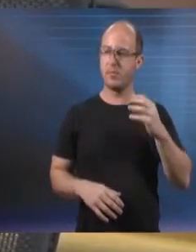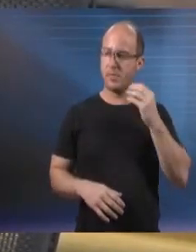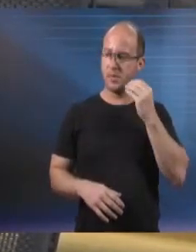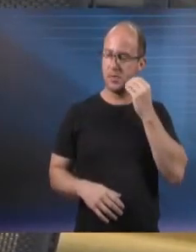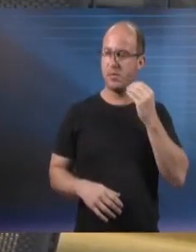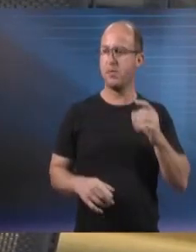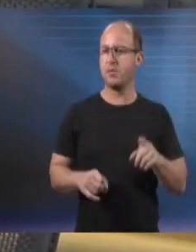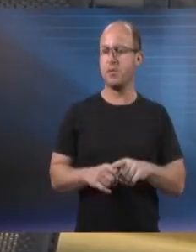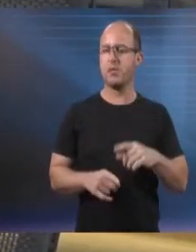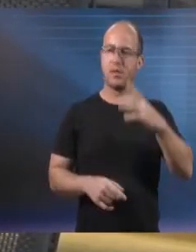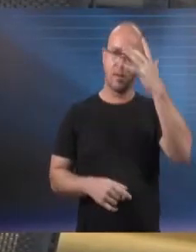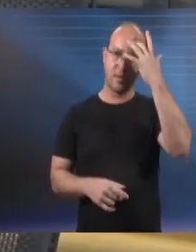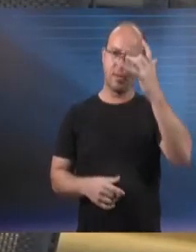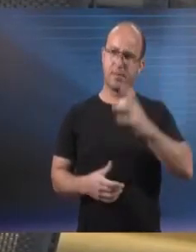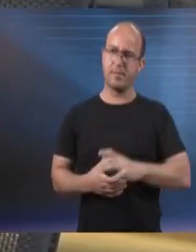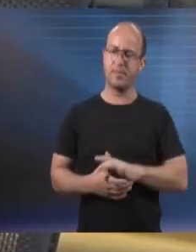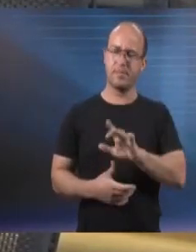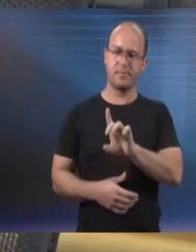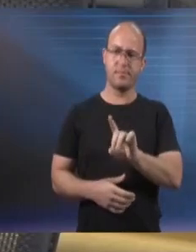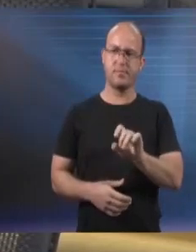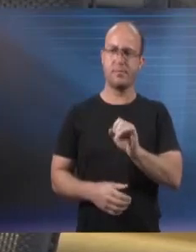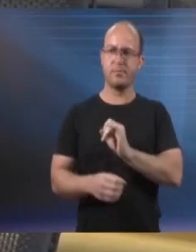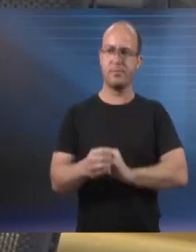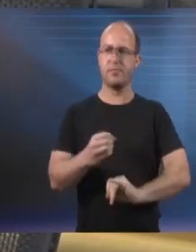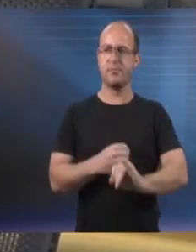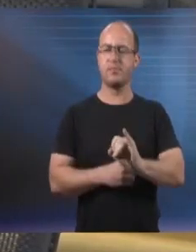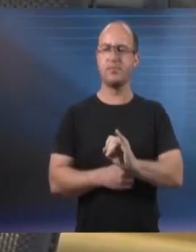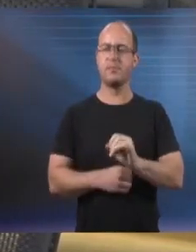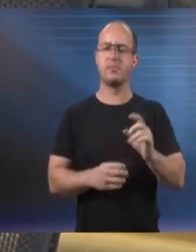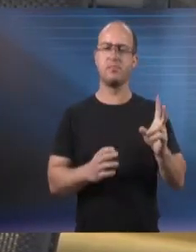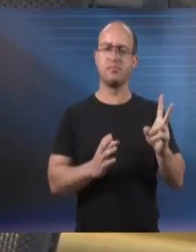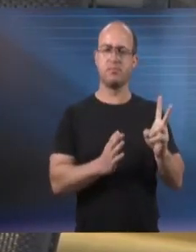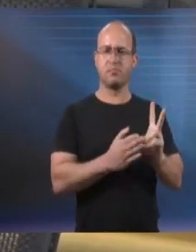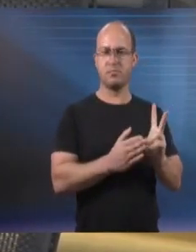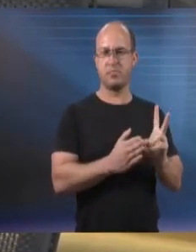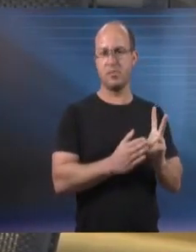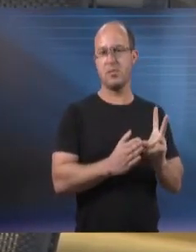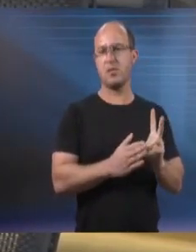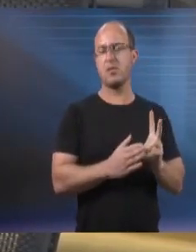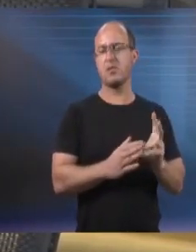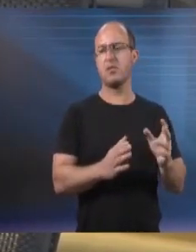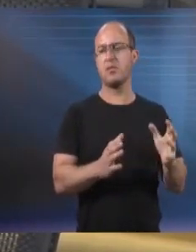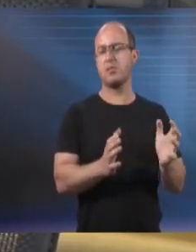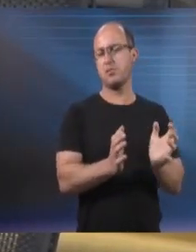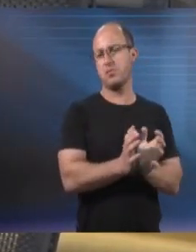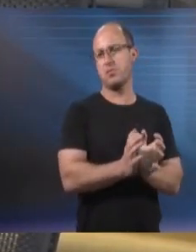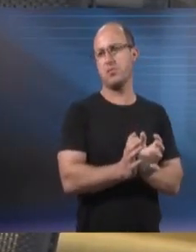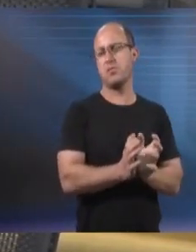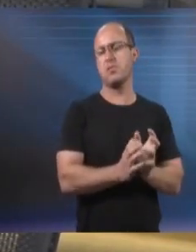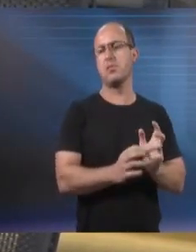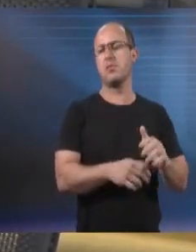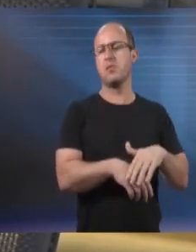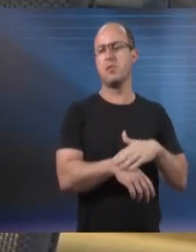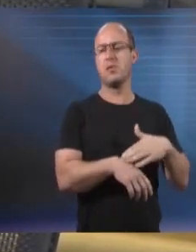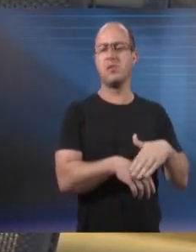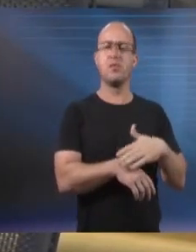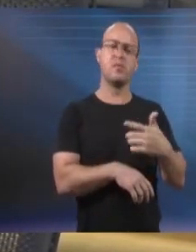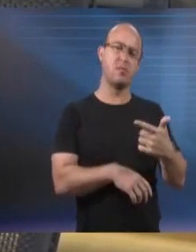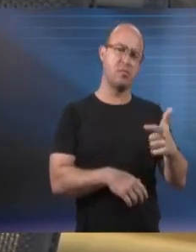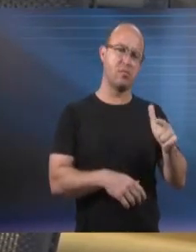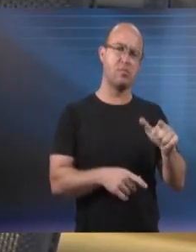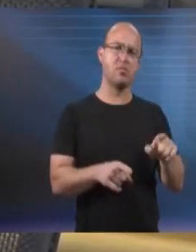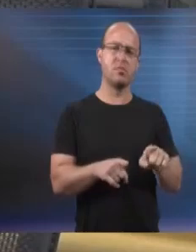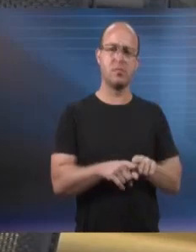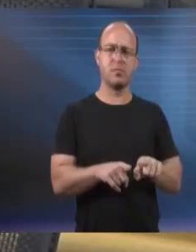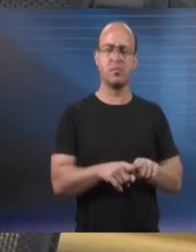que amanhã é o Dia Internacional dos Povos Indígenas, nós temos um diálogo aí com a comunidade do Tapará e com outros povos indígenas